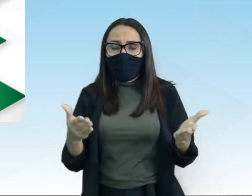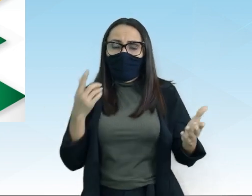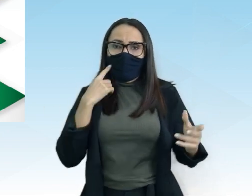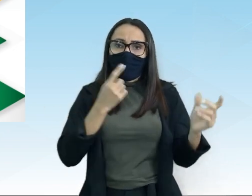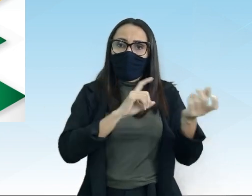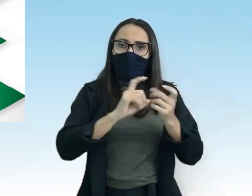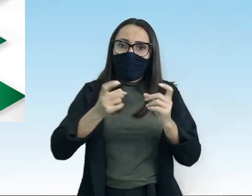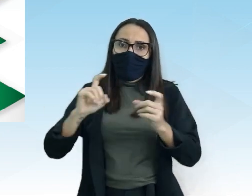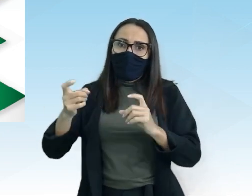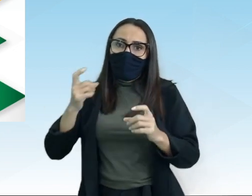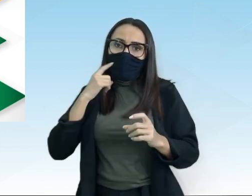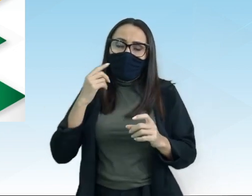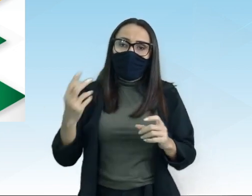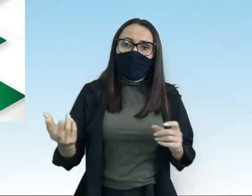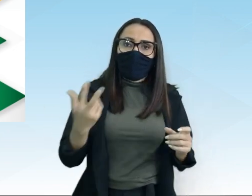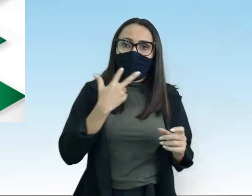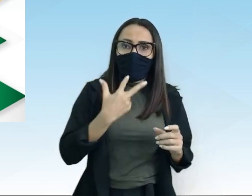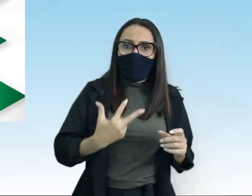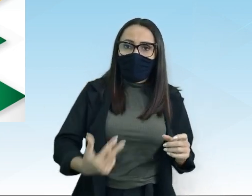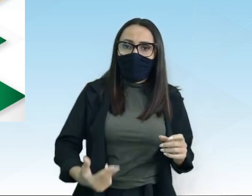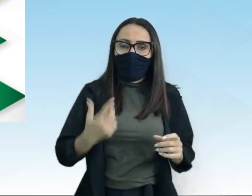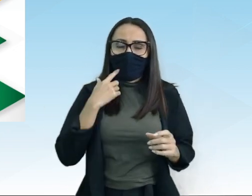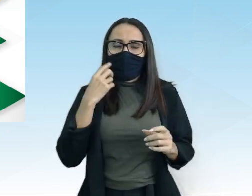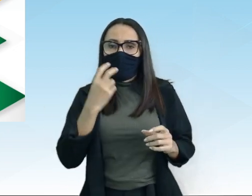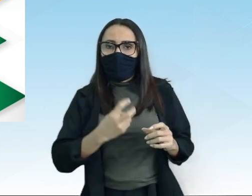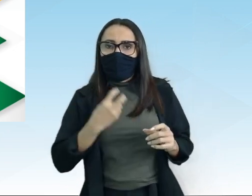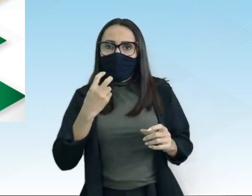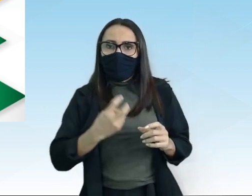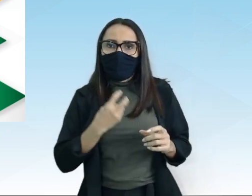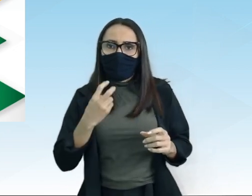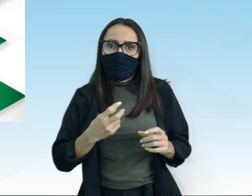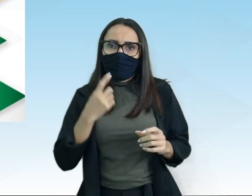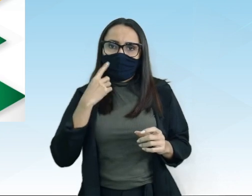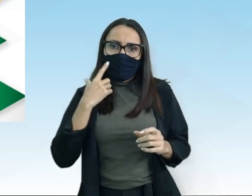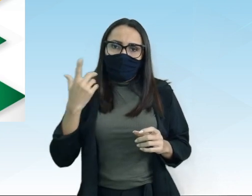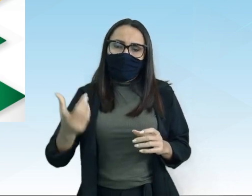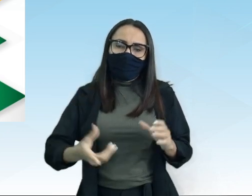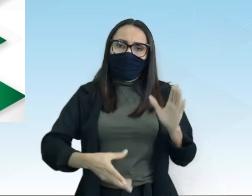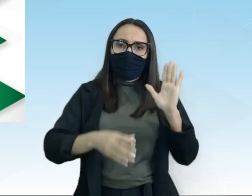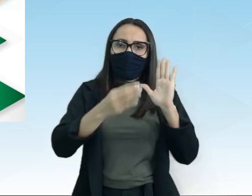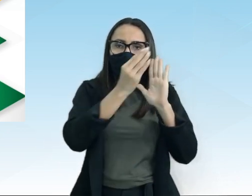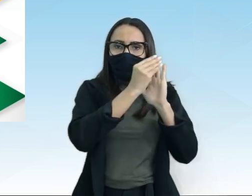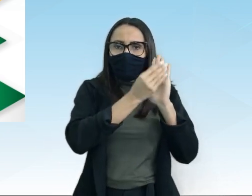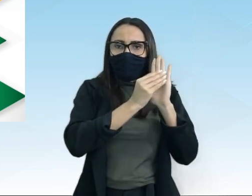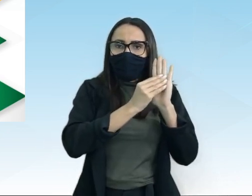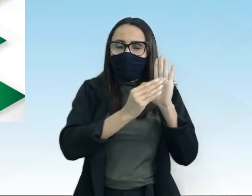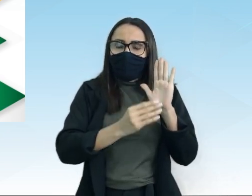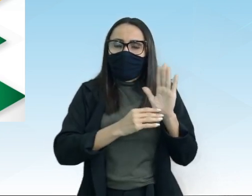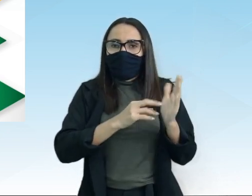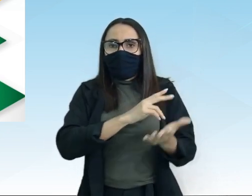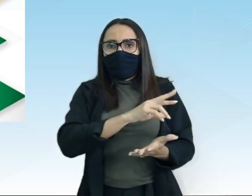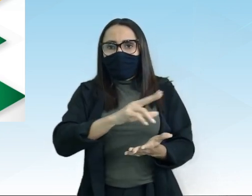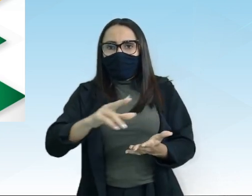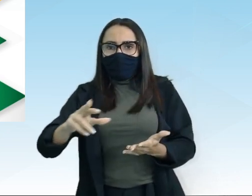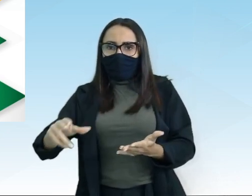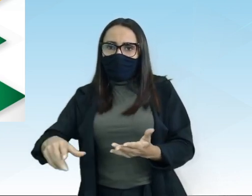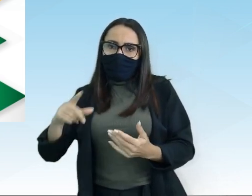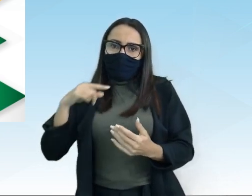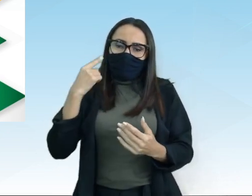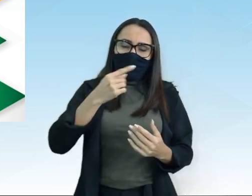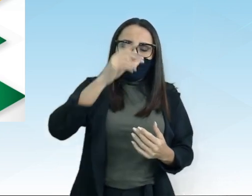sobre a questão da língua, da oralidade, dos registros, das variações.